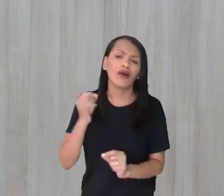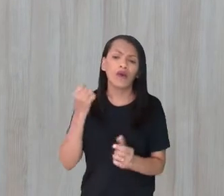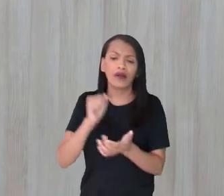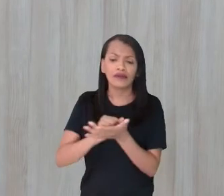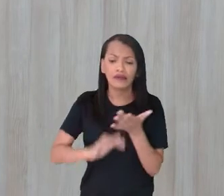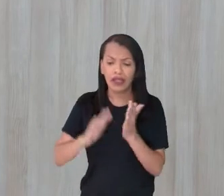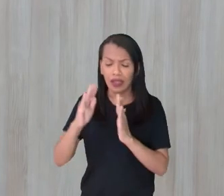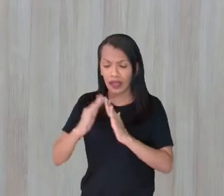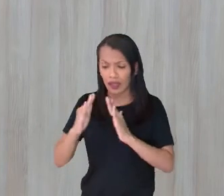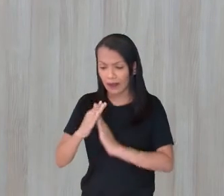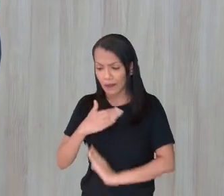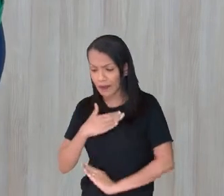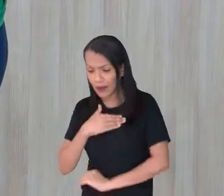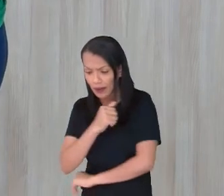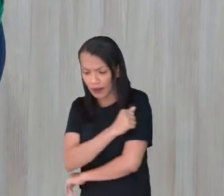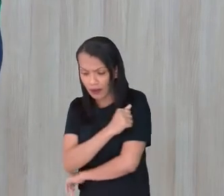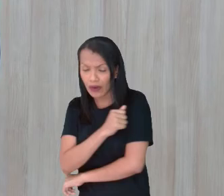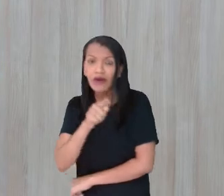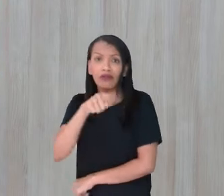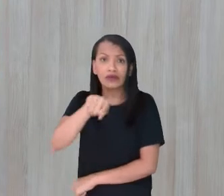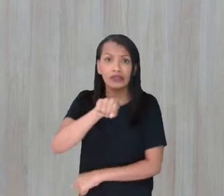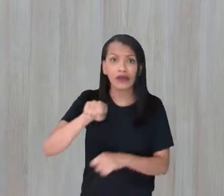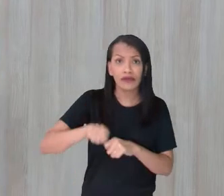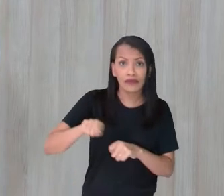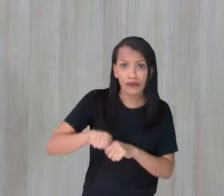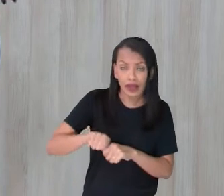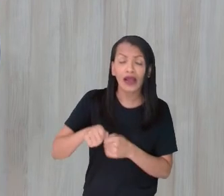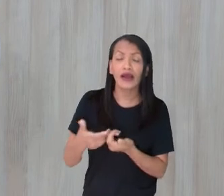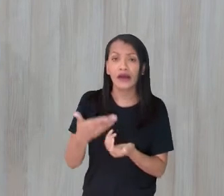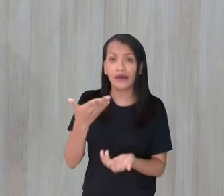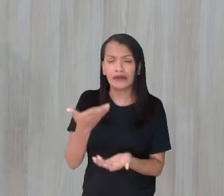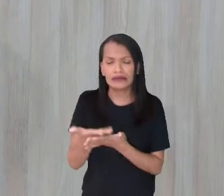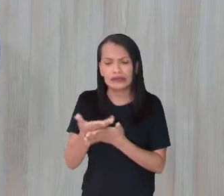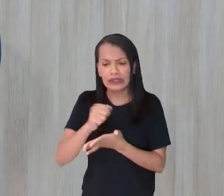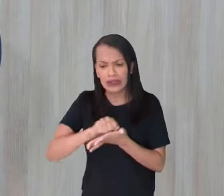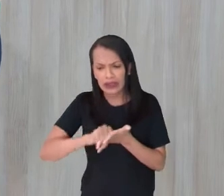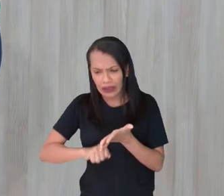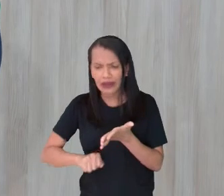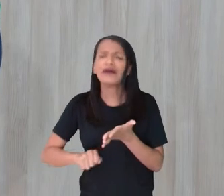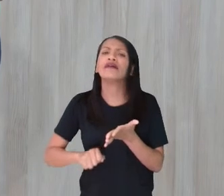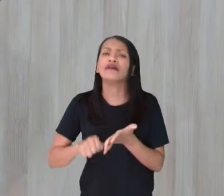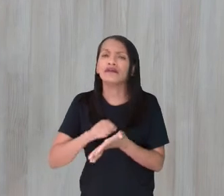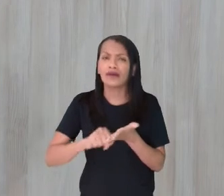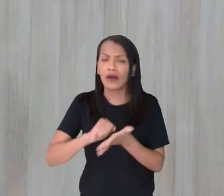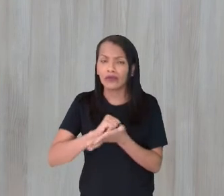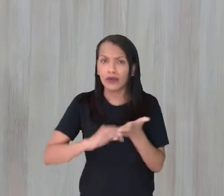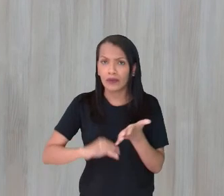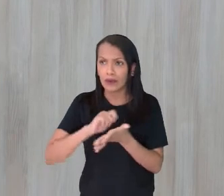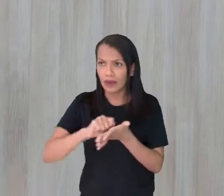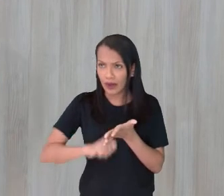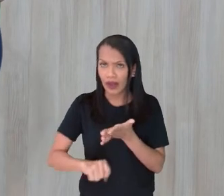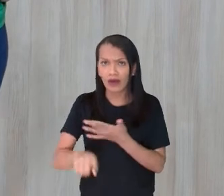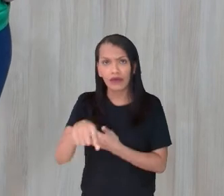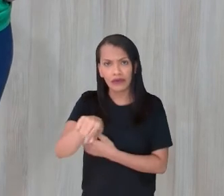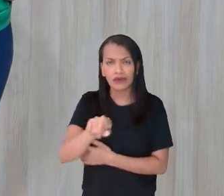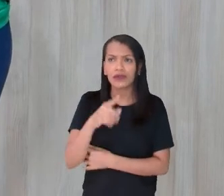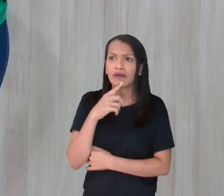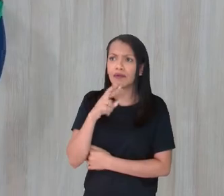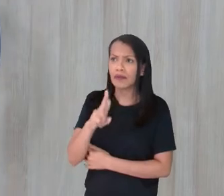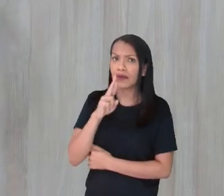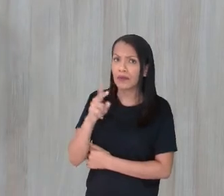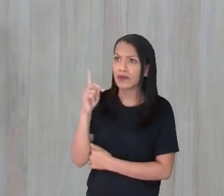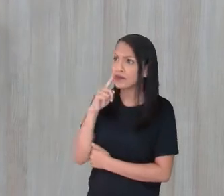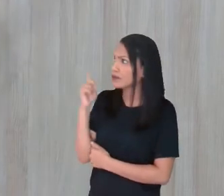eu perguntasse assim, vocês fizeram a tarefa de casa? E a pessoa respondesse isso aí, hein, Billy, o que é que você